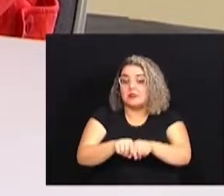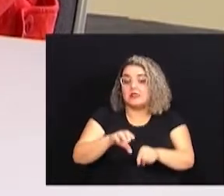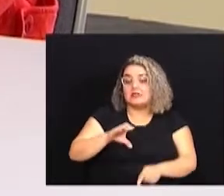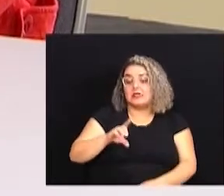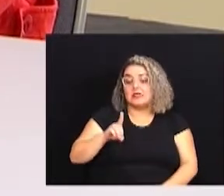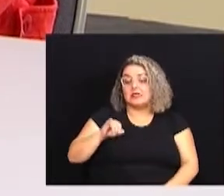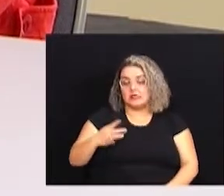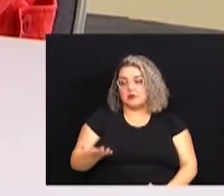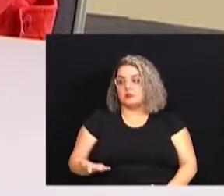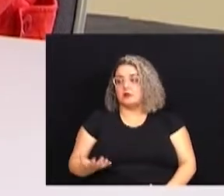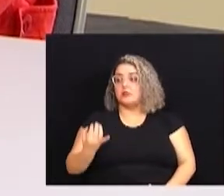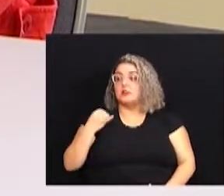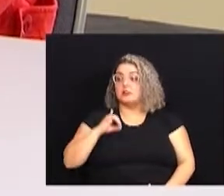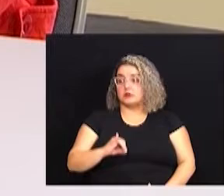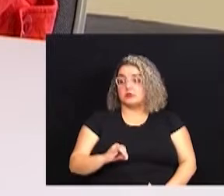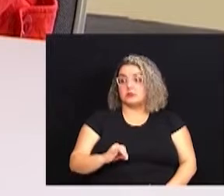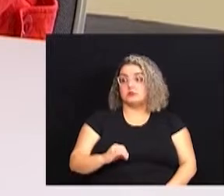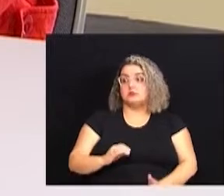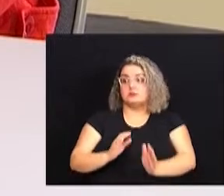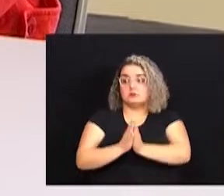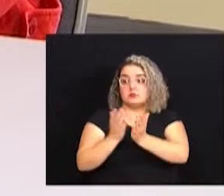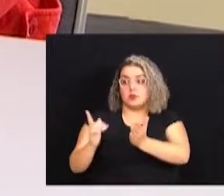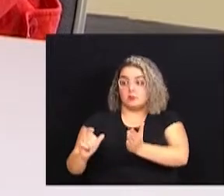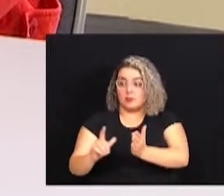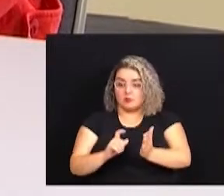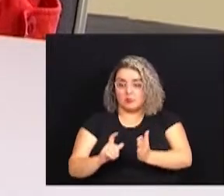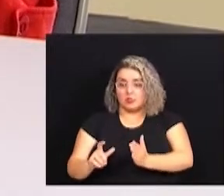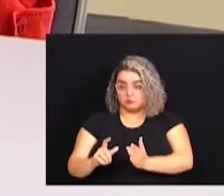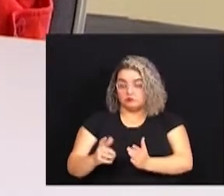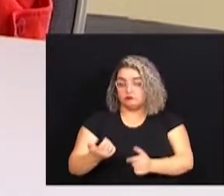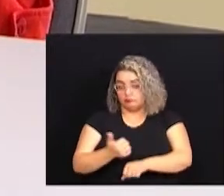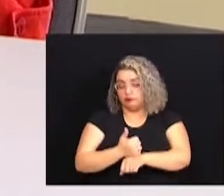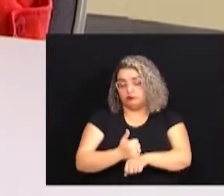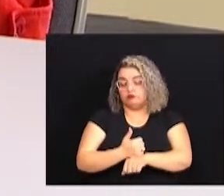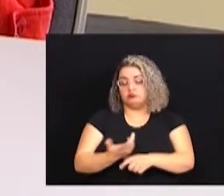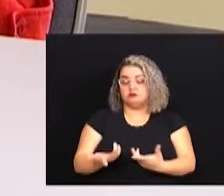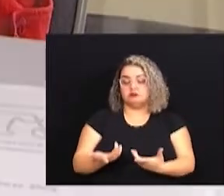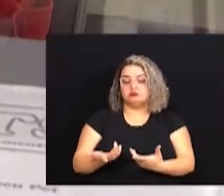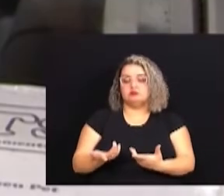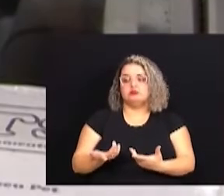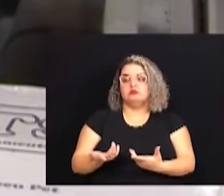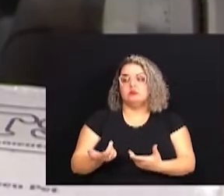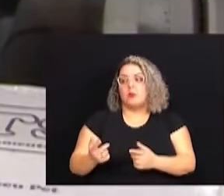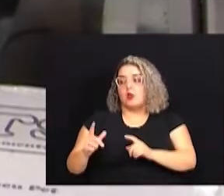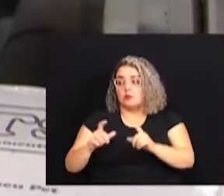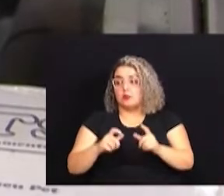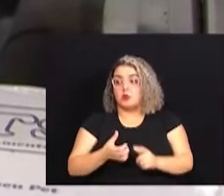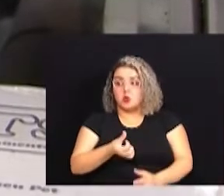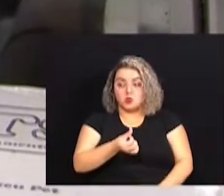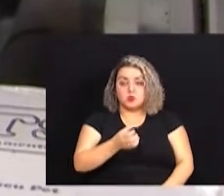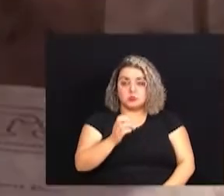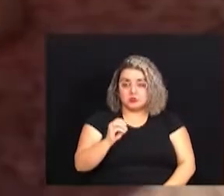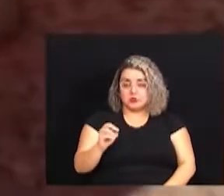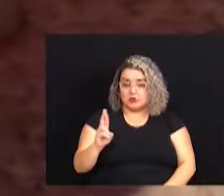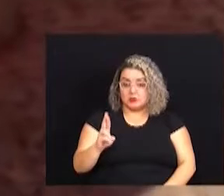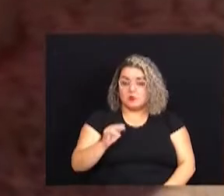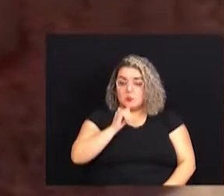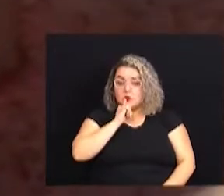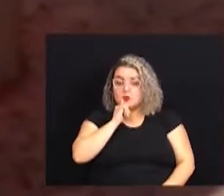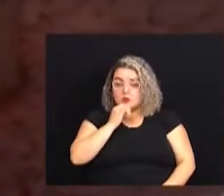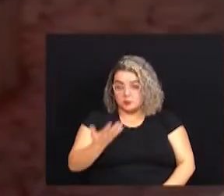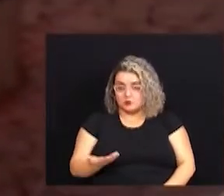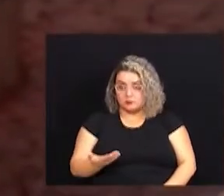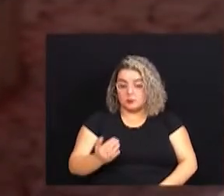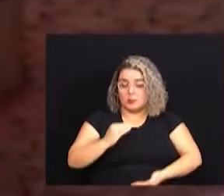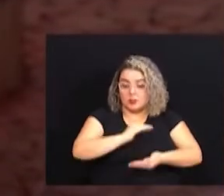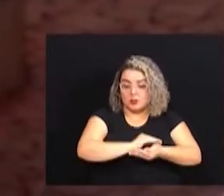esses investimentos? Se nós pegarmos hoje um álbum, que na melhor das hipóteses a pessoa completa com R$600, por exemplo,